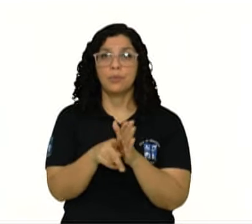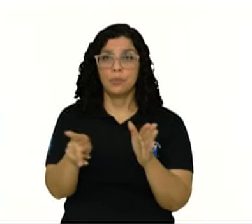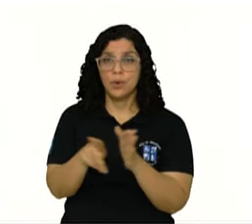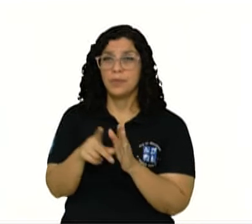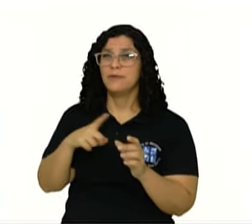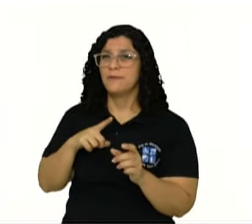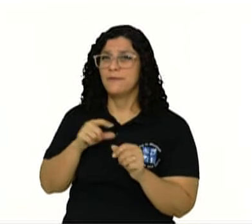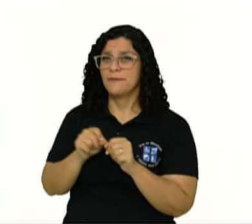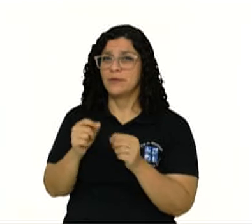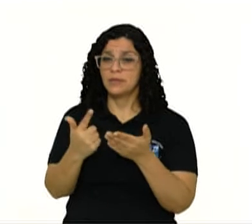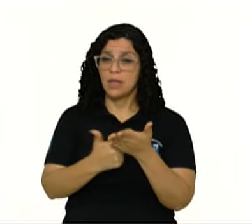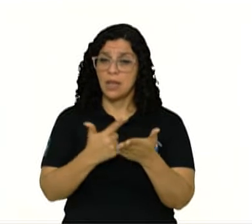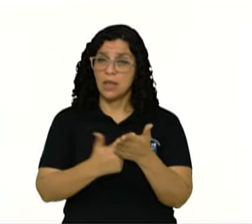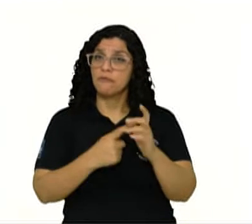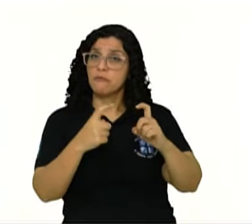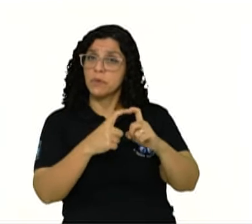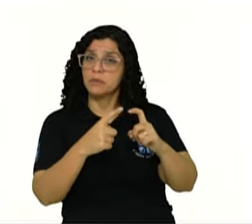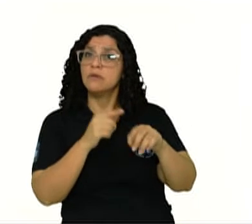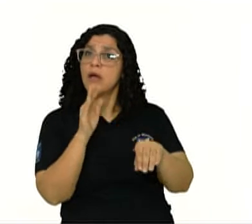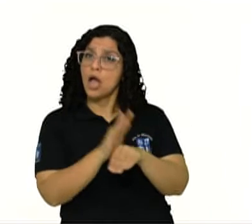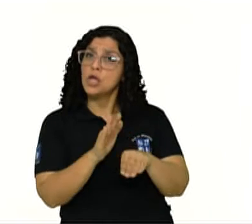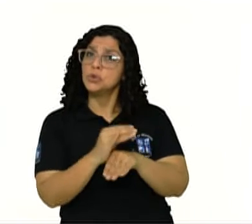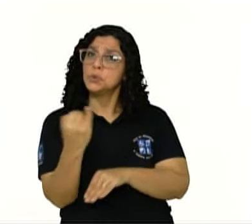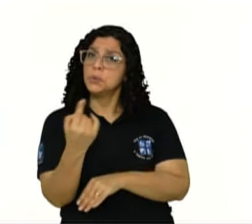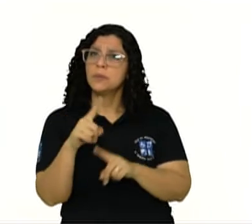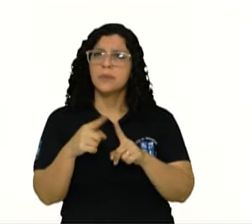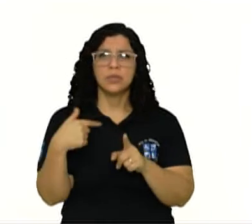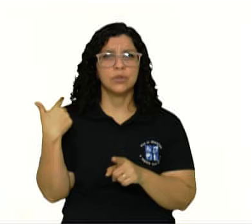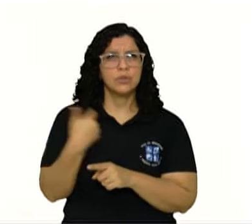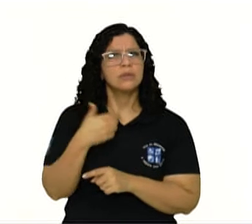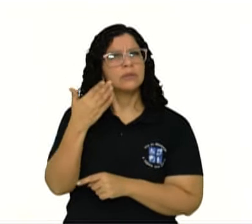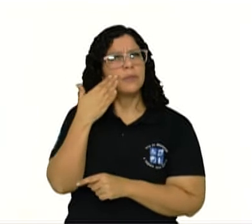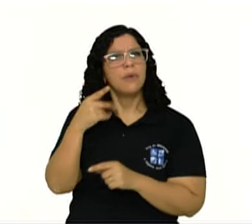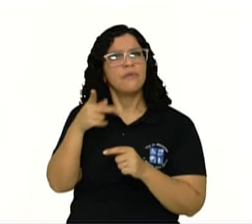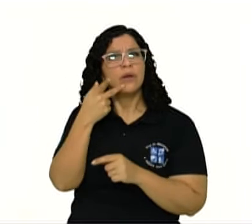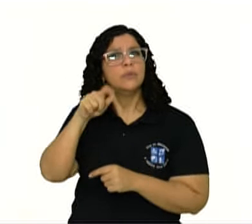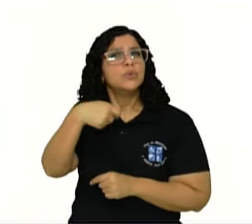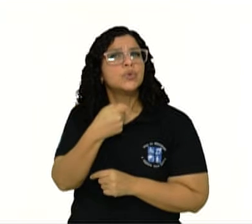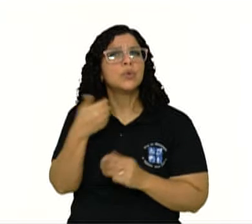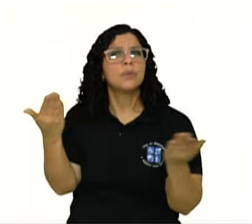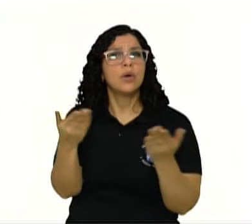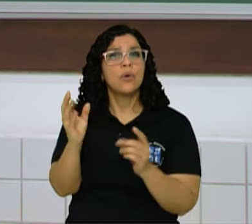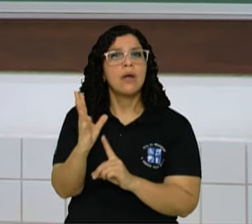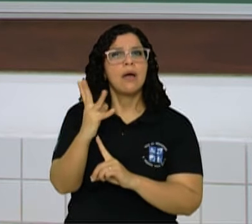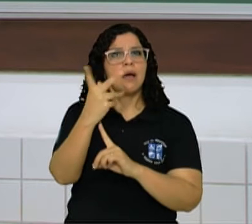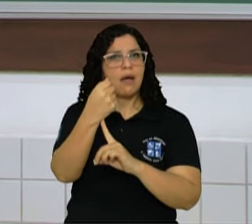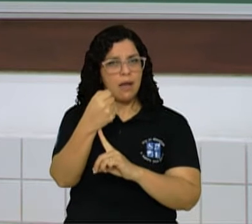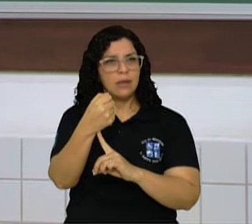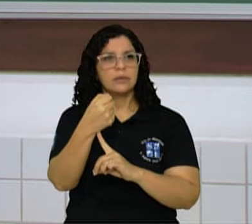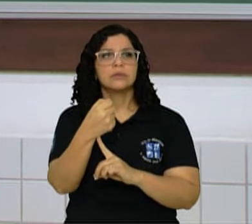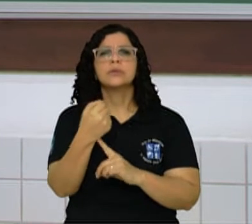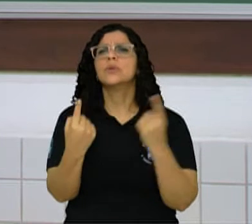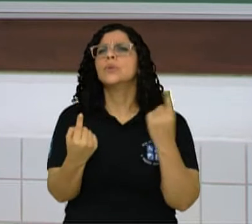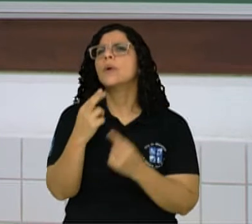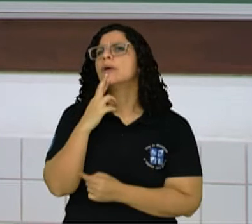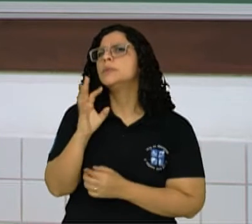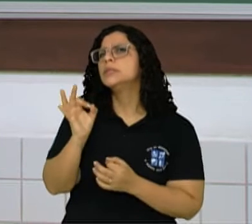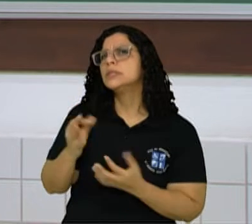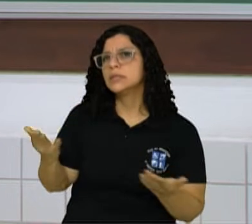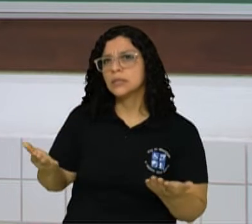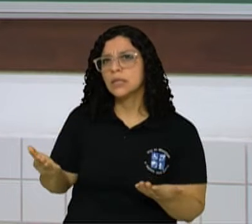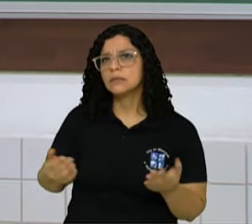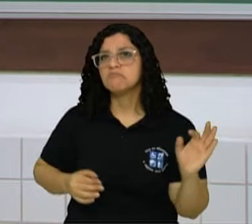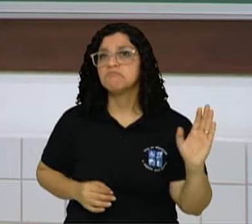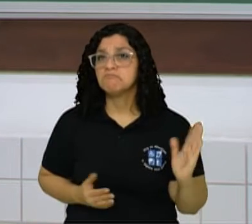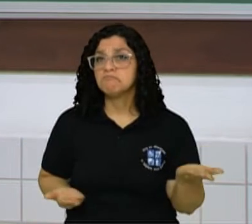foram feitos livros de medicina, ela tinha uma importância, mas como a gente está se tratando aqui da arte em si, a